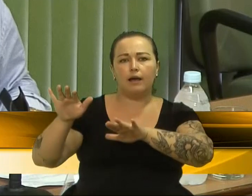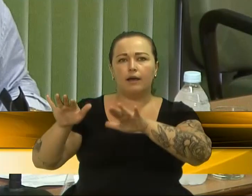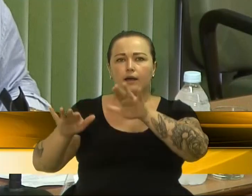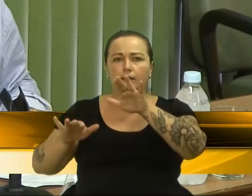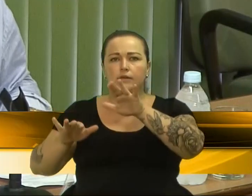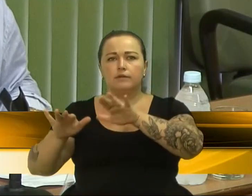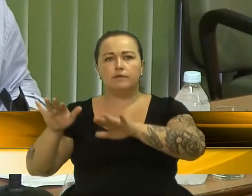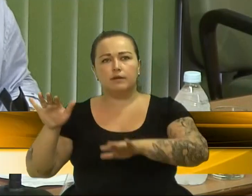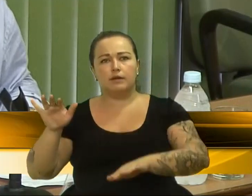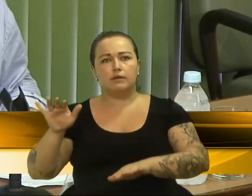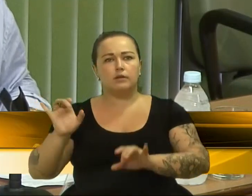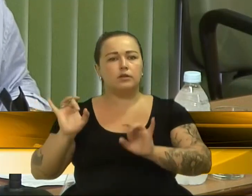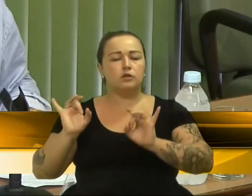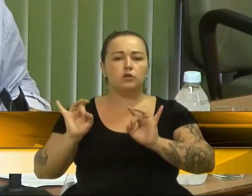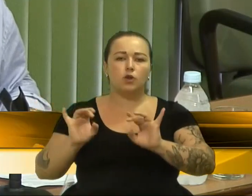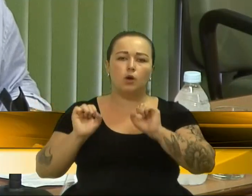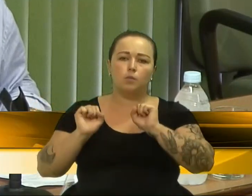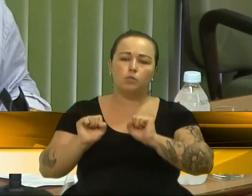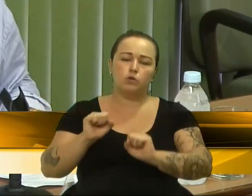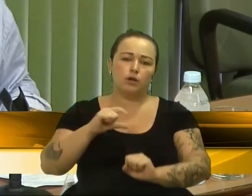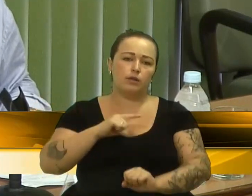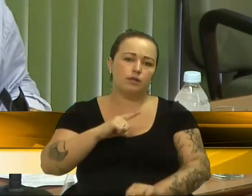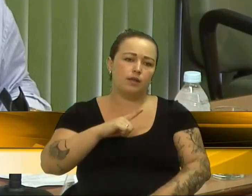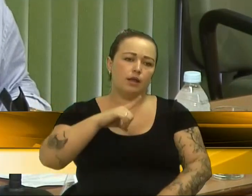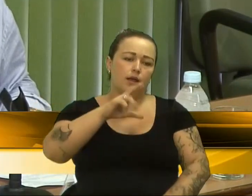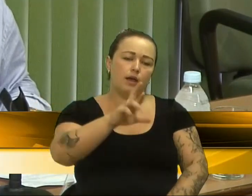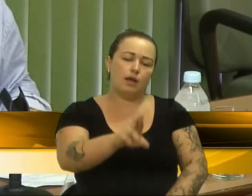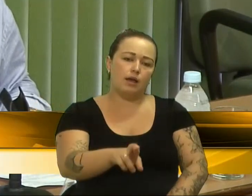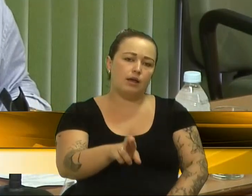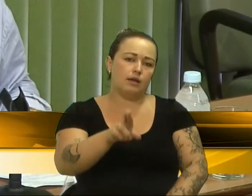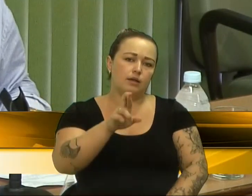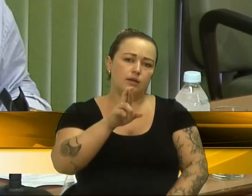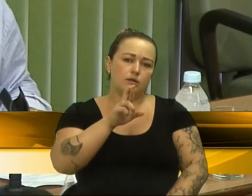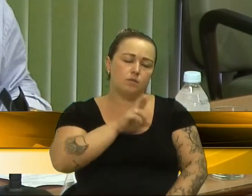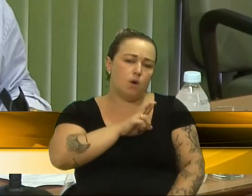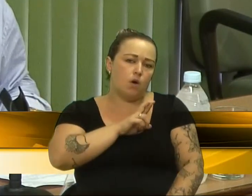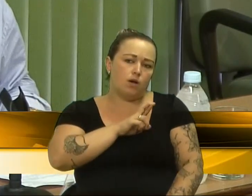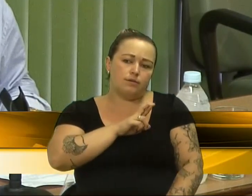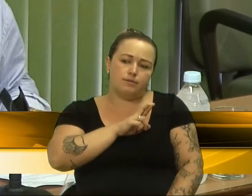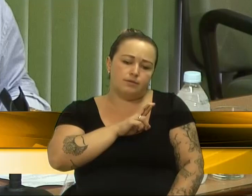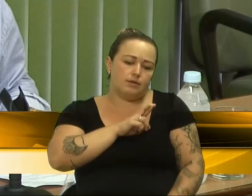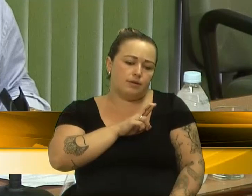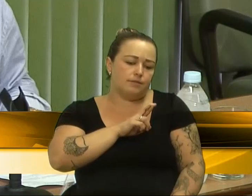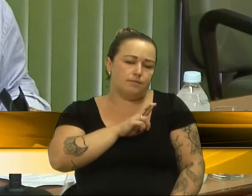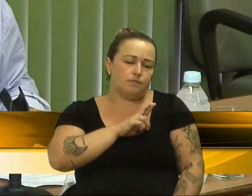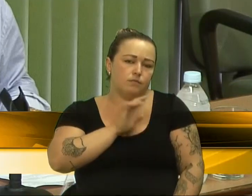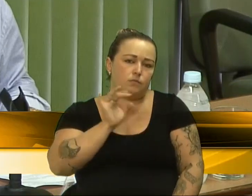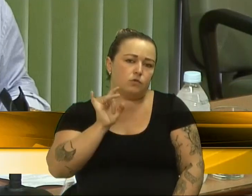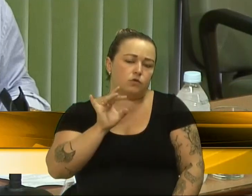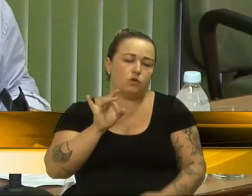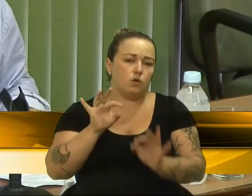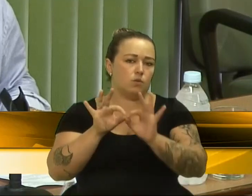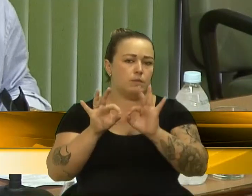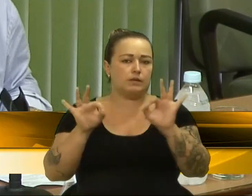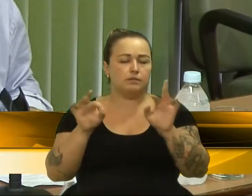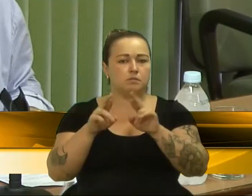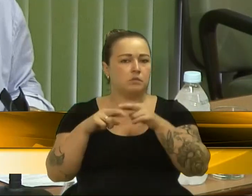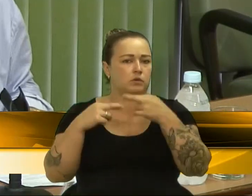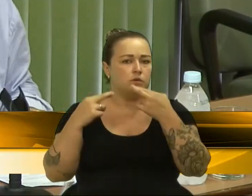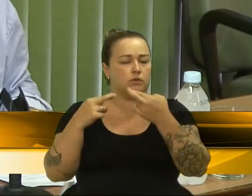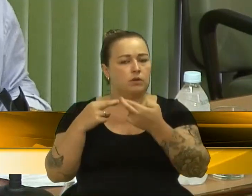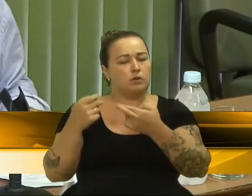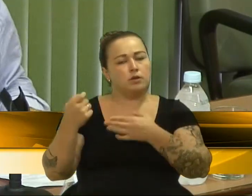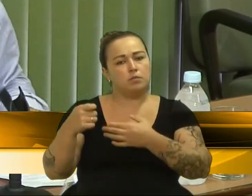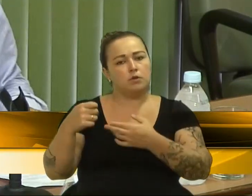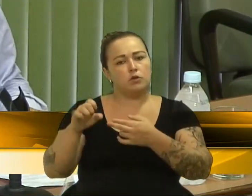talvez tivesse essa resposta à altura que precisaria, né? Então, só